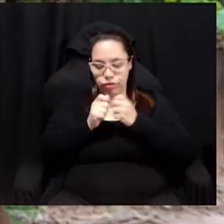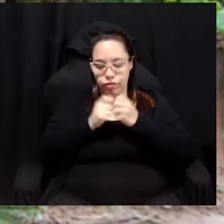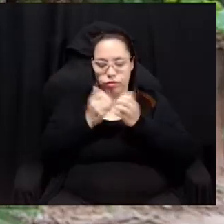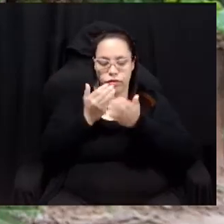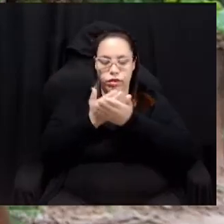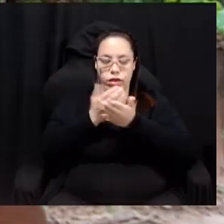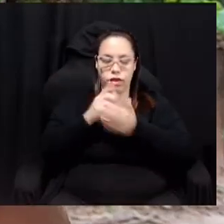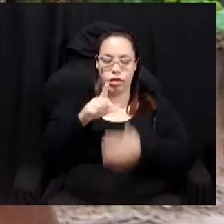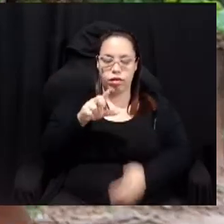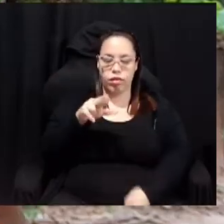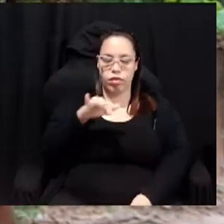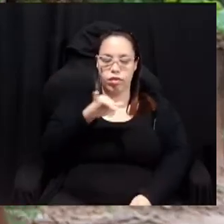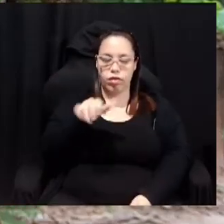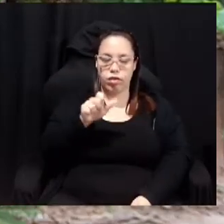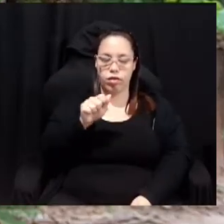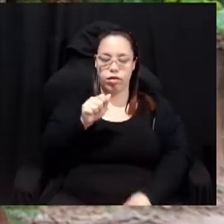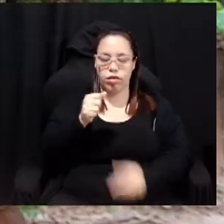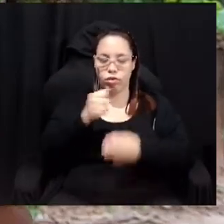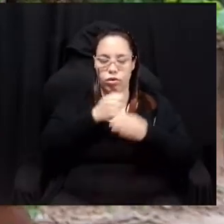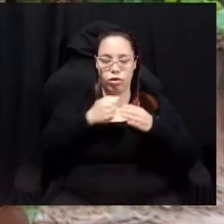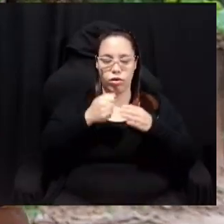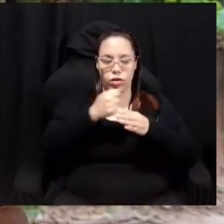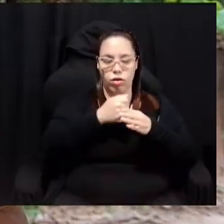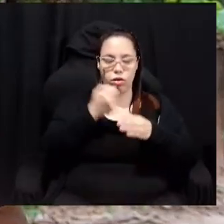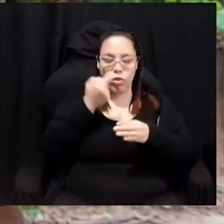né, gastronomia, ela começou a ver